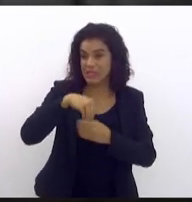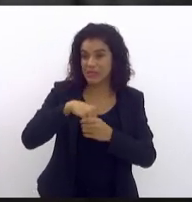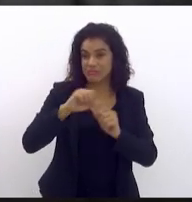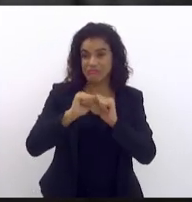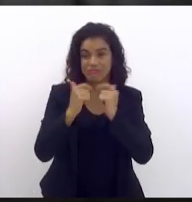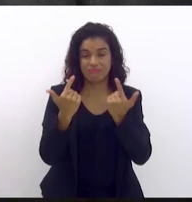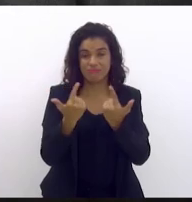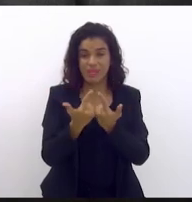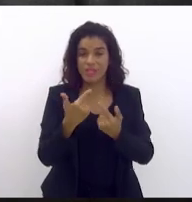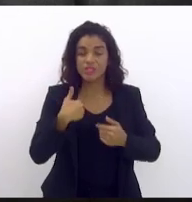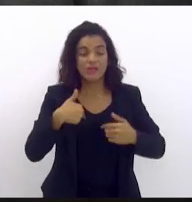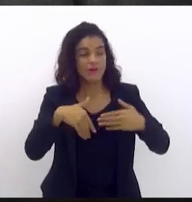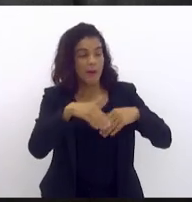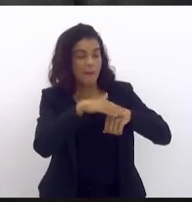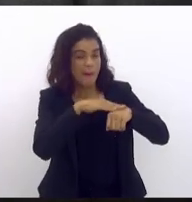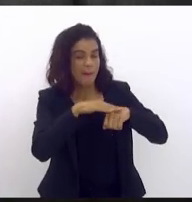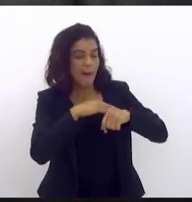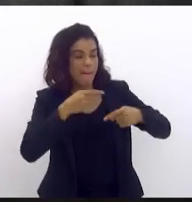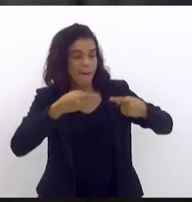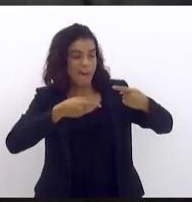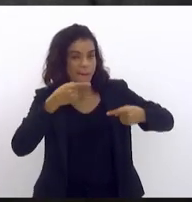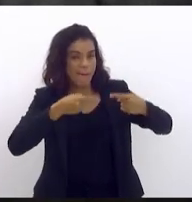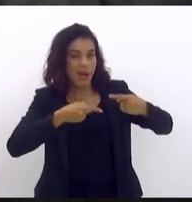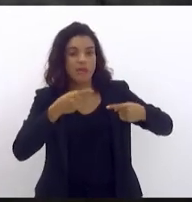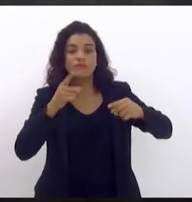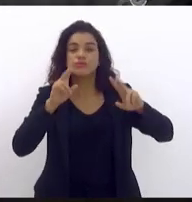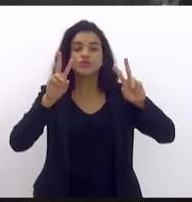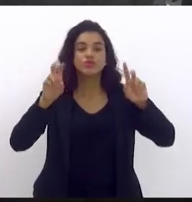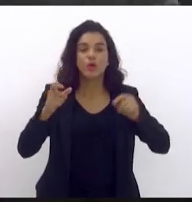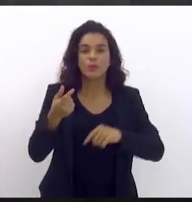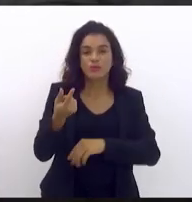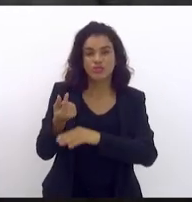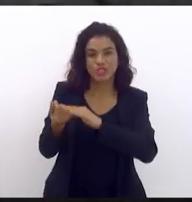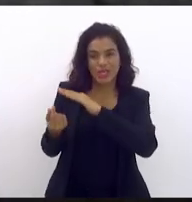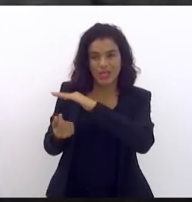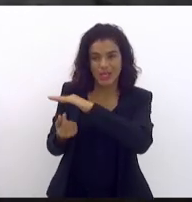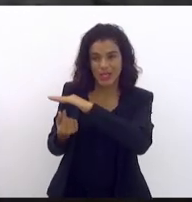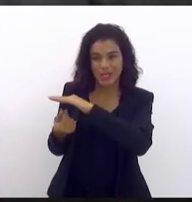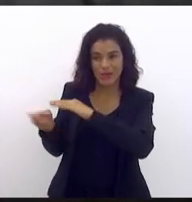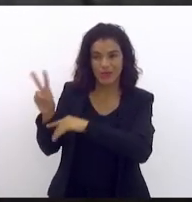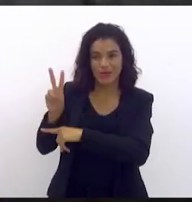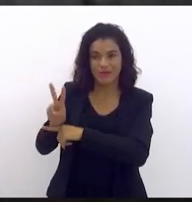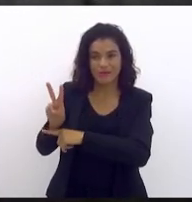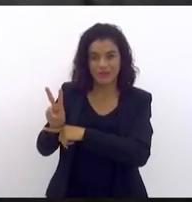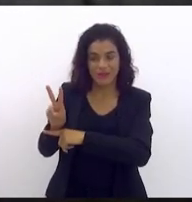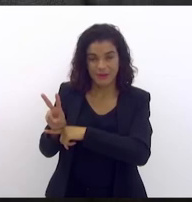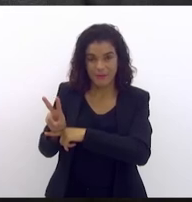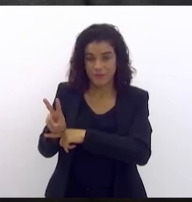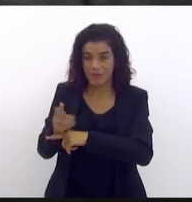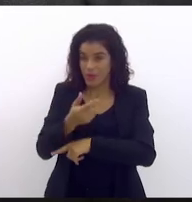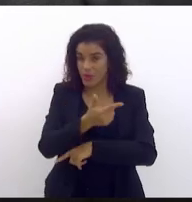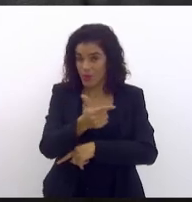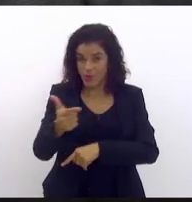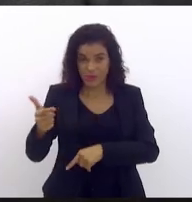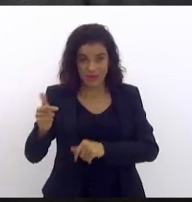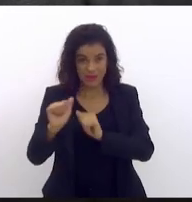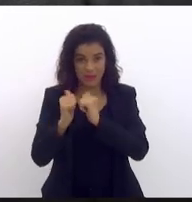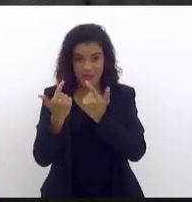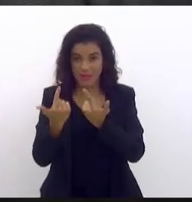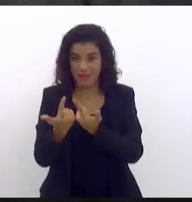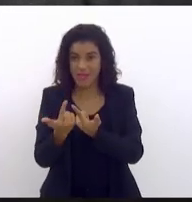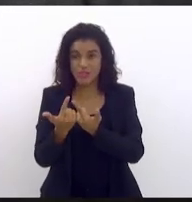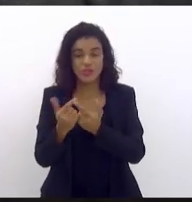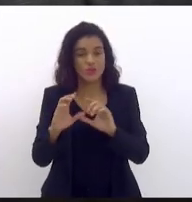sentido que a gente estava falando discutindo sobre o fundo e não existe aqui na alerge uma comissão